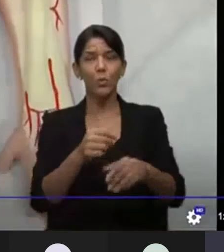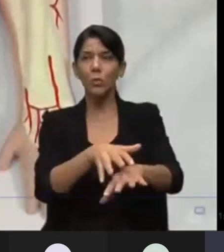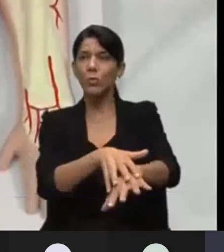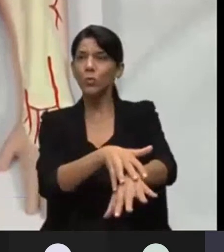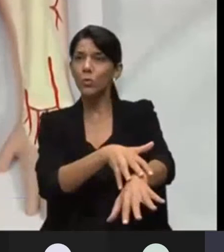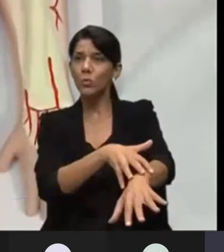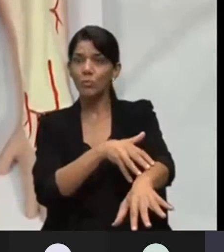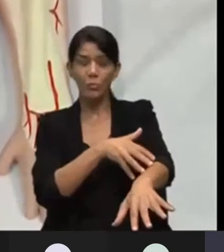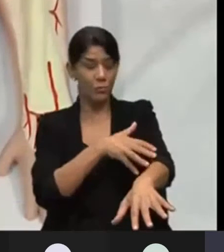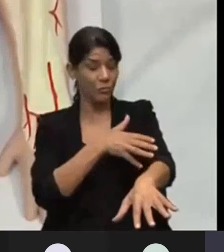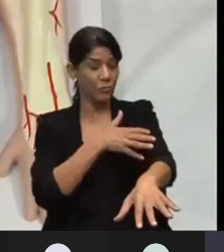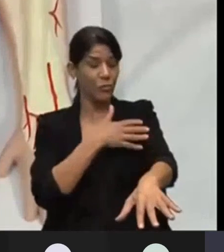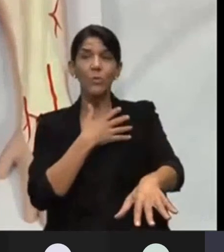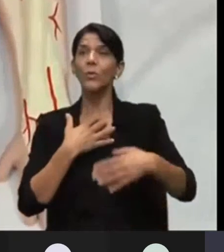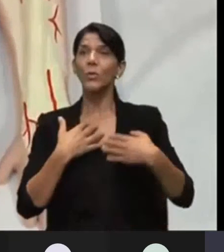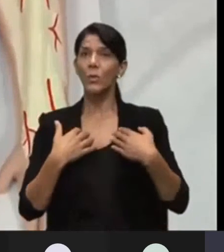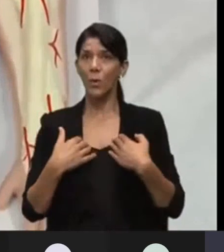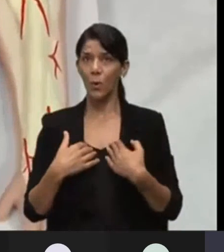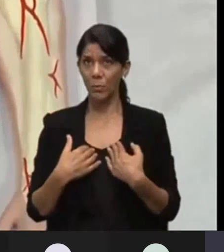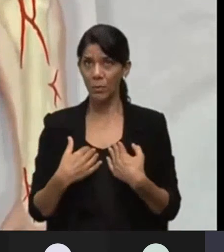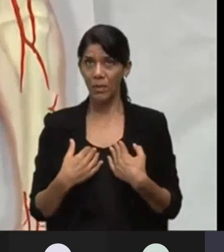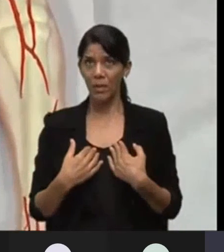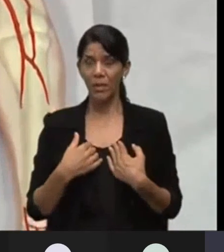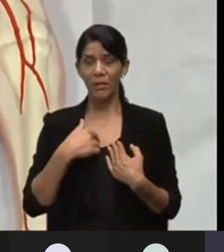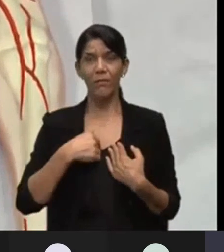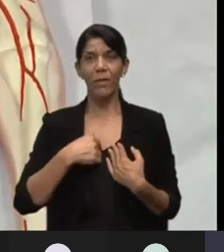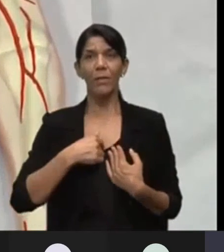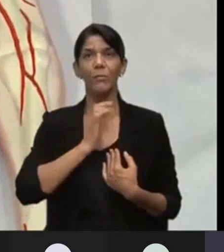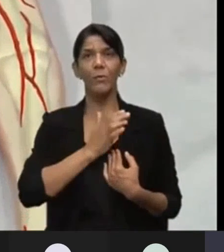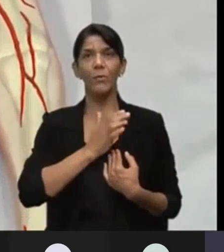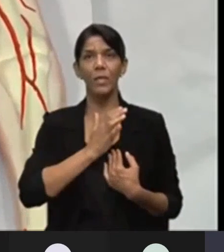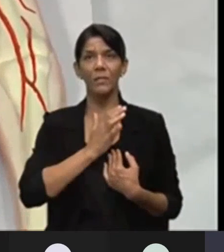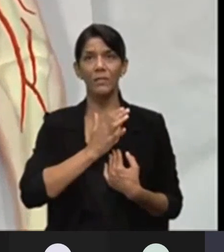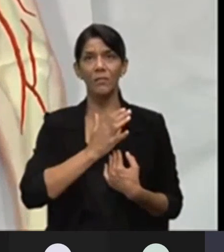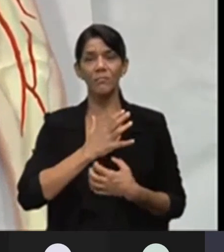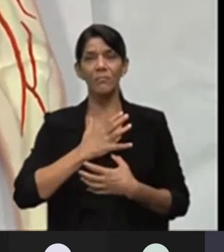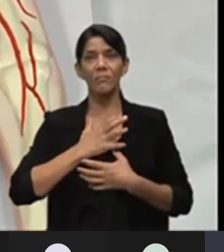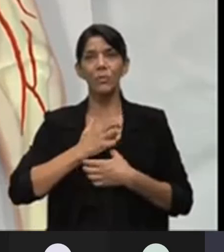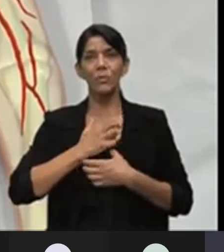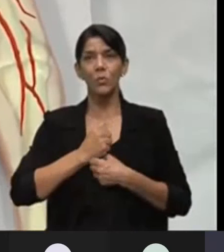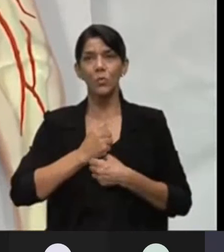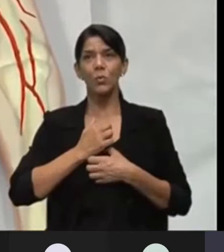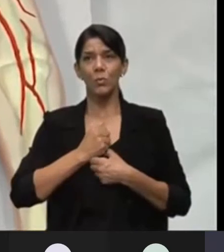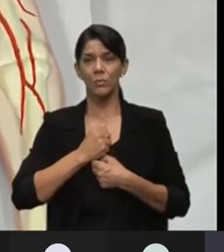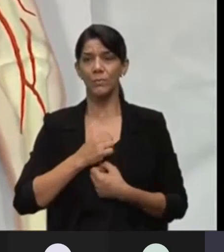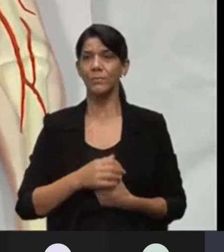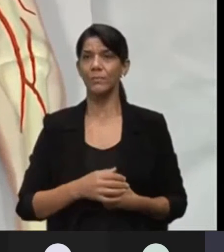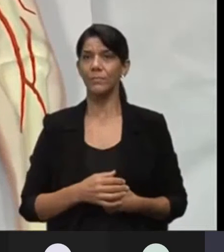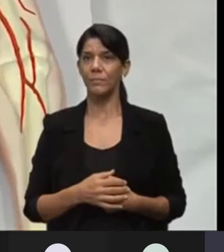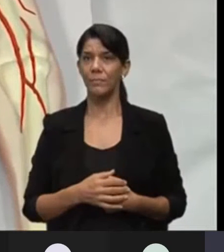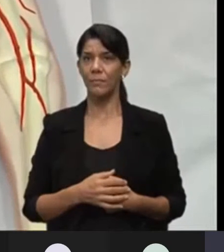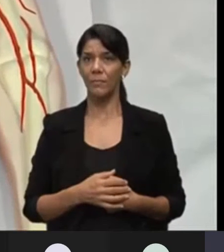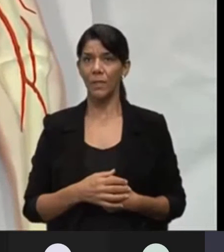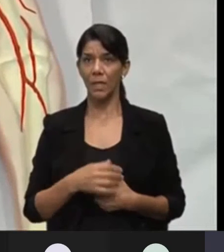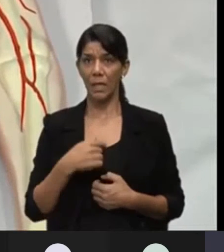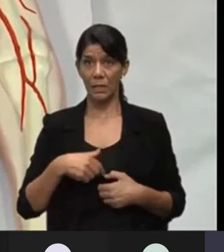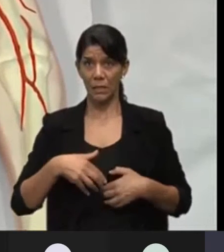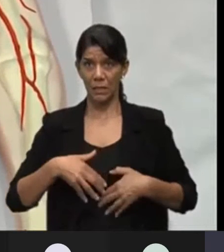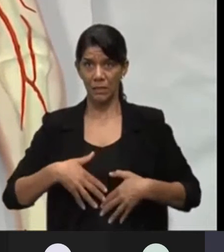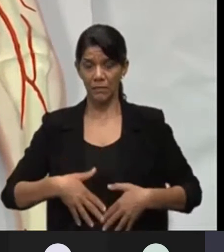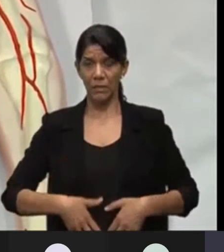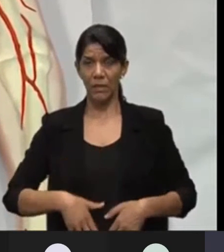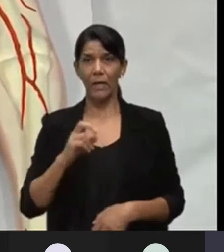todas aí as regiões do nosso corpo, né, que é mostrando aí em azul, para aí a veia cava superior. Aí embaixo nós